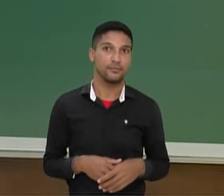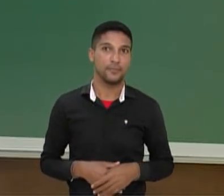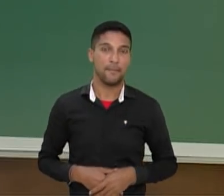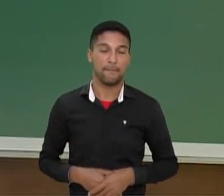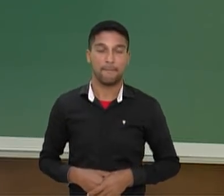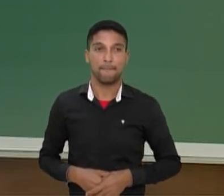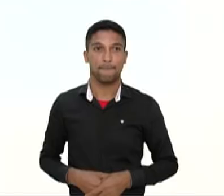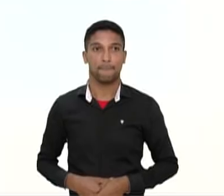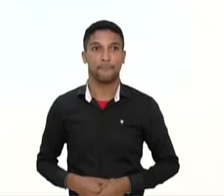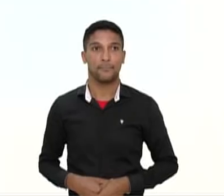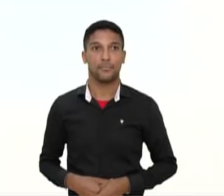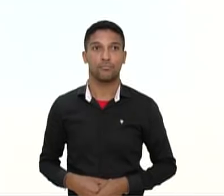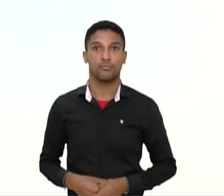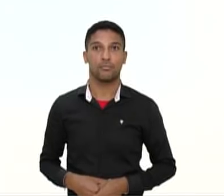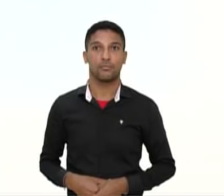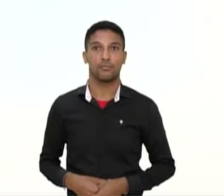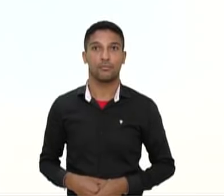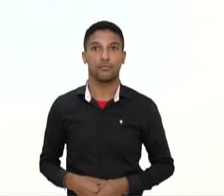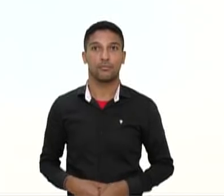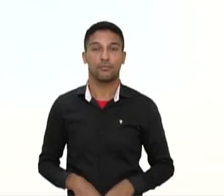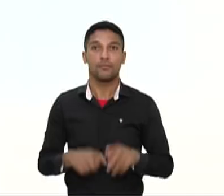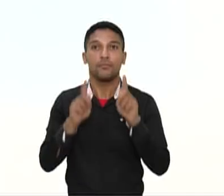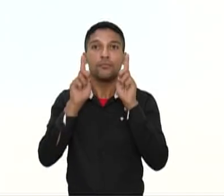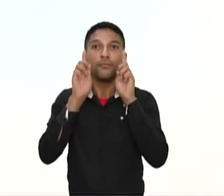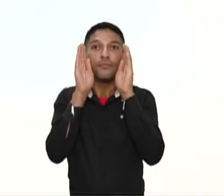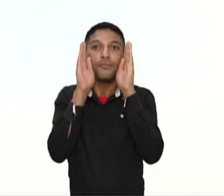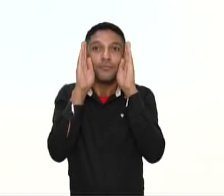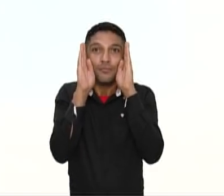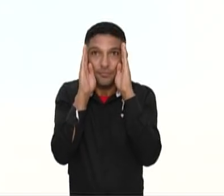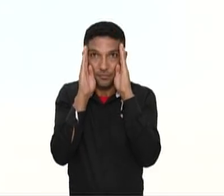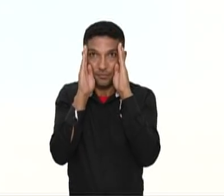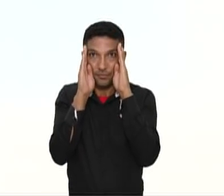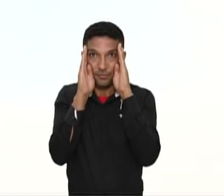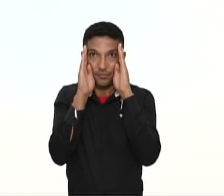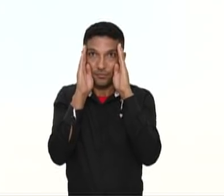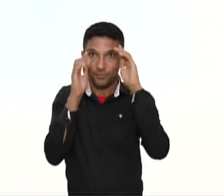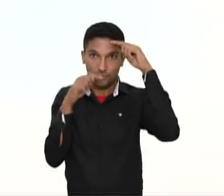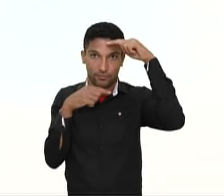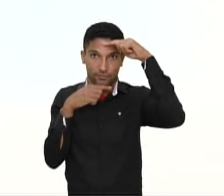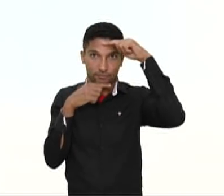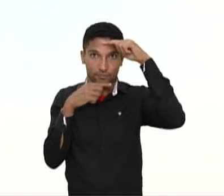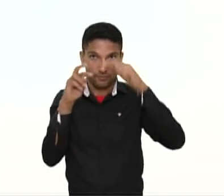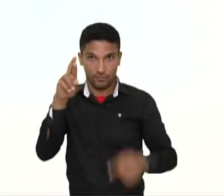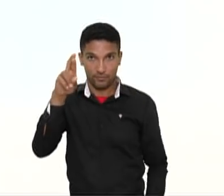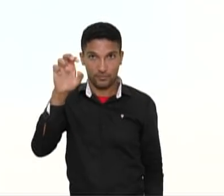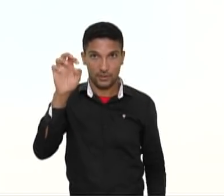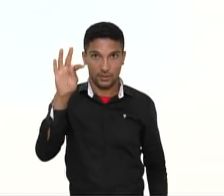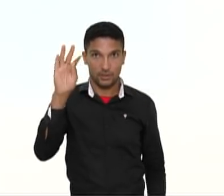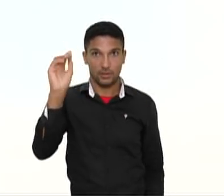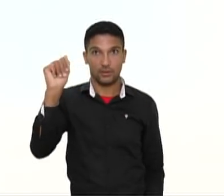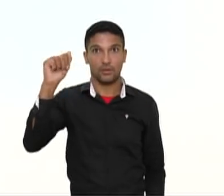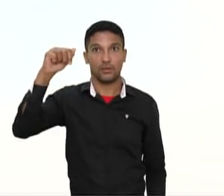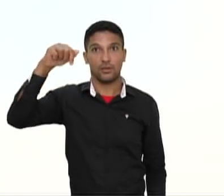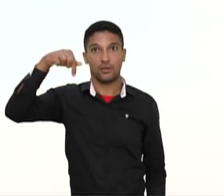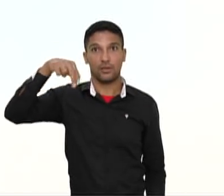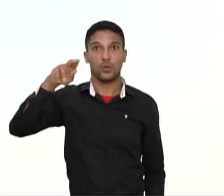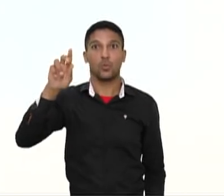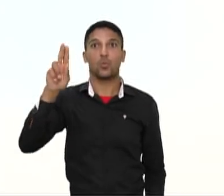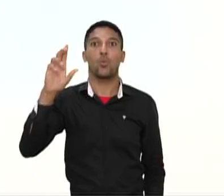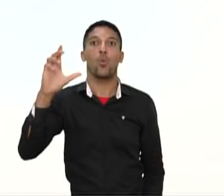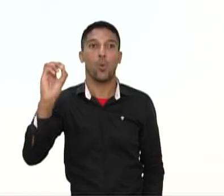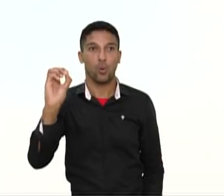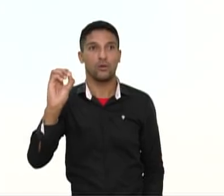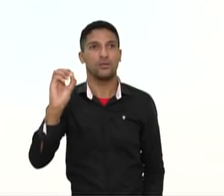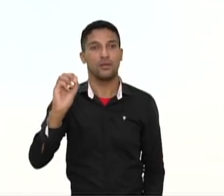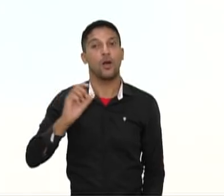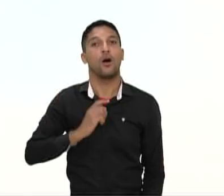ó, um retângulo tem lados 5x mais 3, depende do x, eu não sei quanto vale. Sei lá,